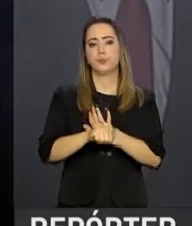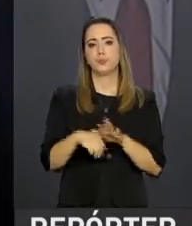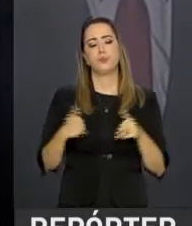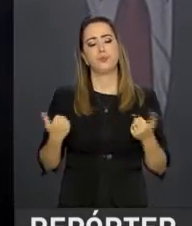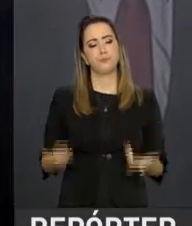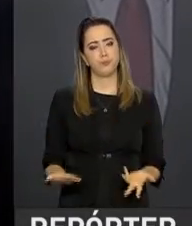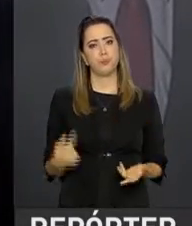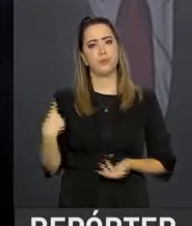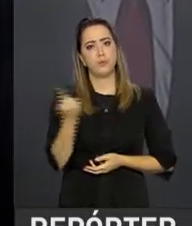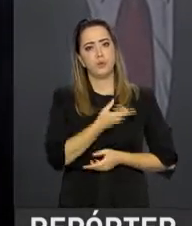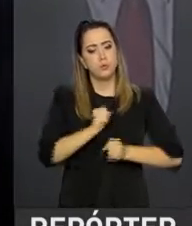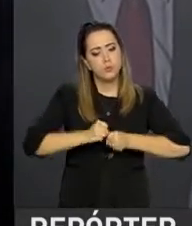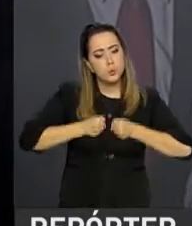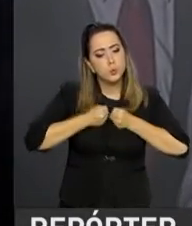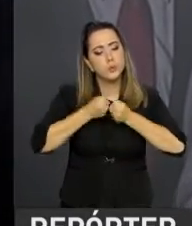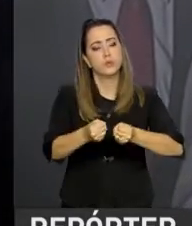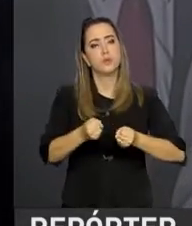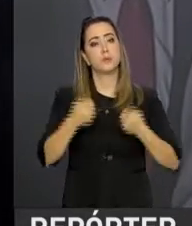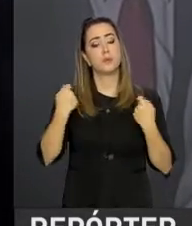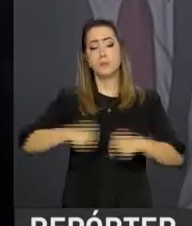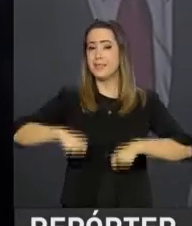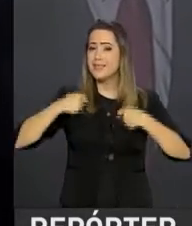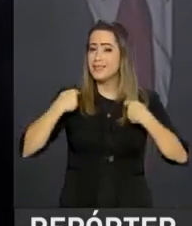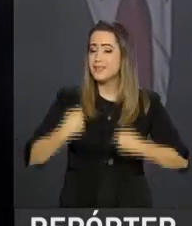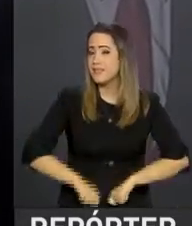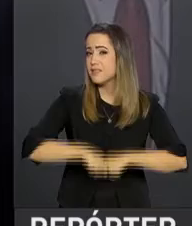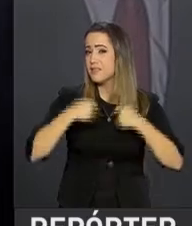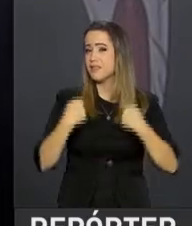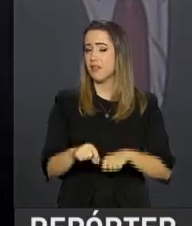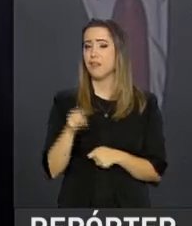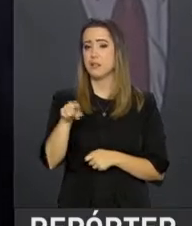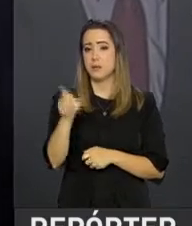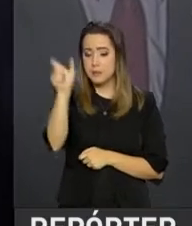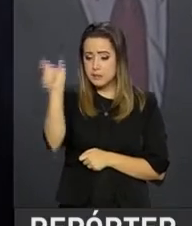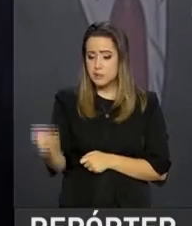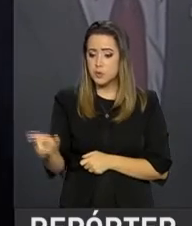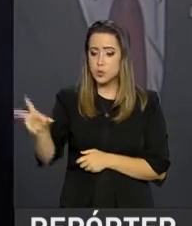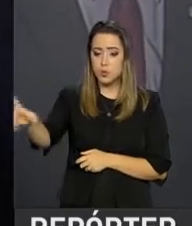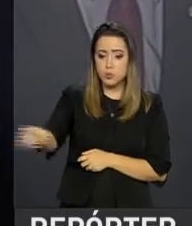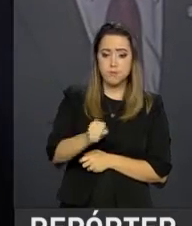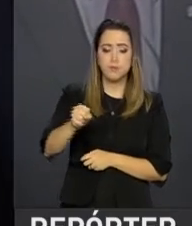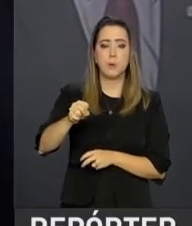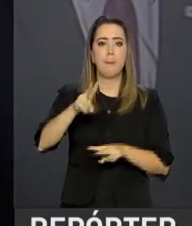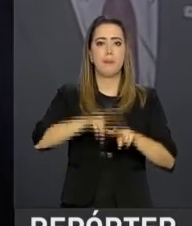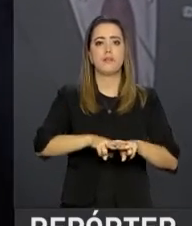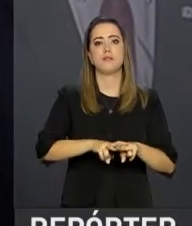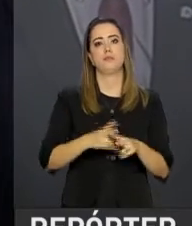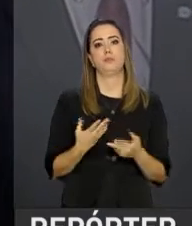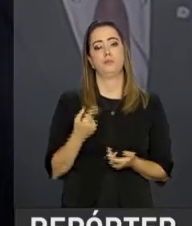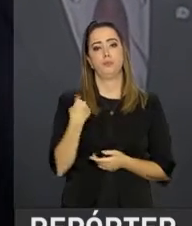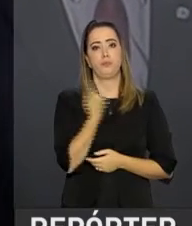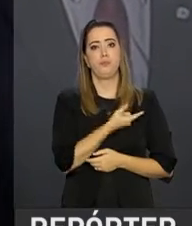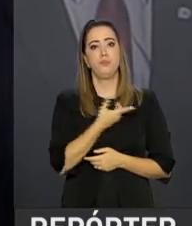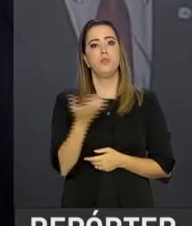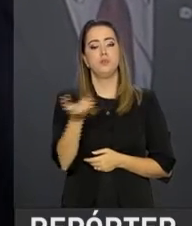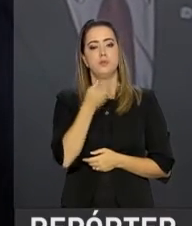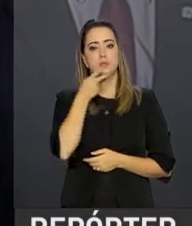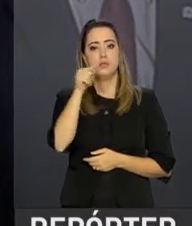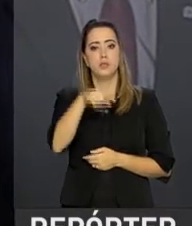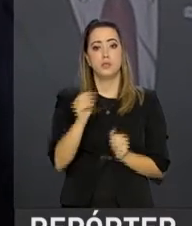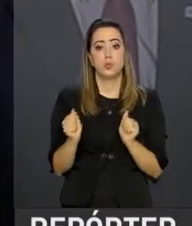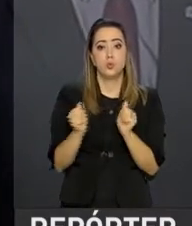e que nós envidaremos todos os esforços para que isso venha a acontecer. Quero também dizer que estão